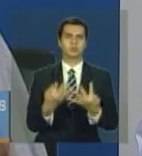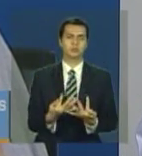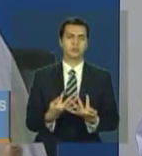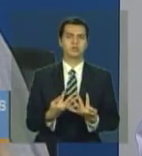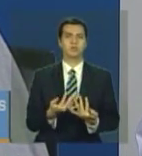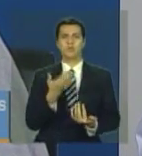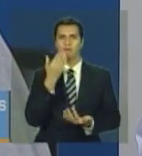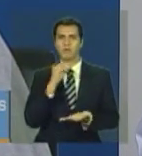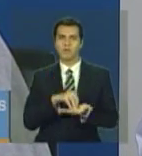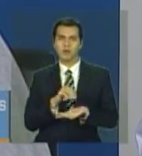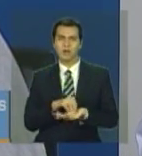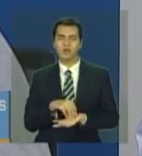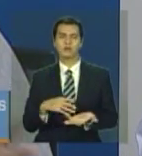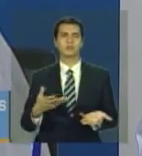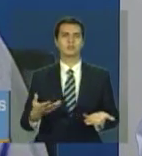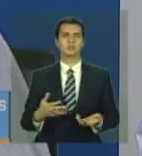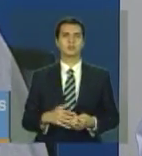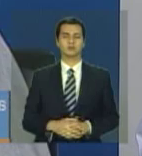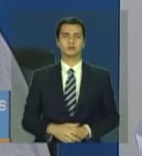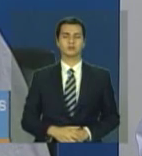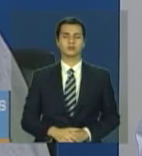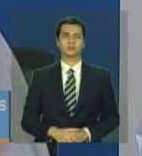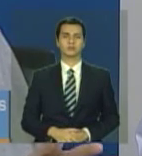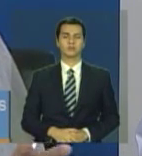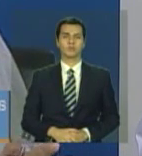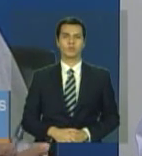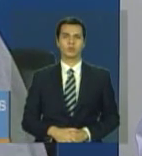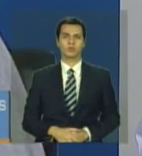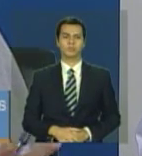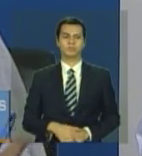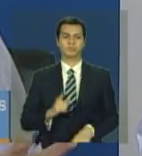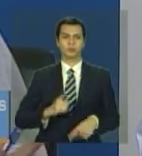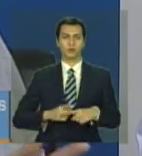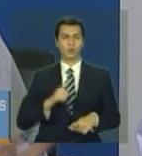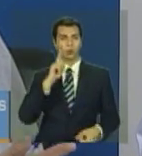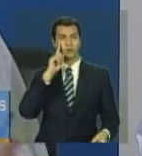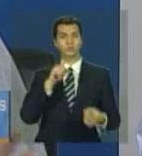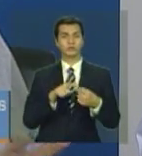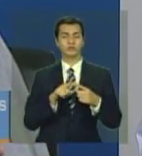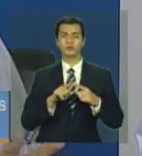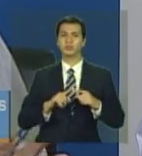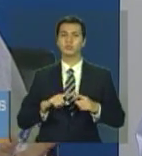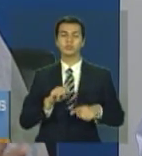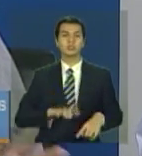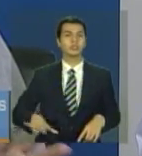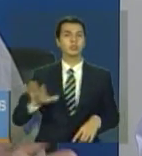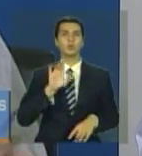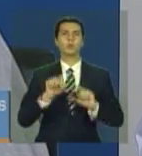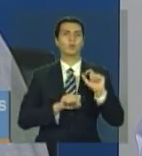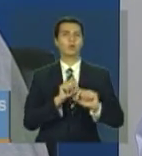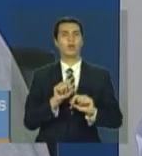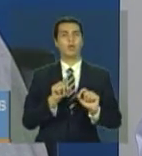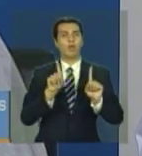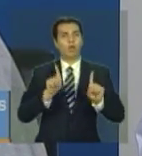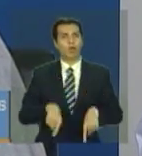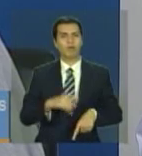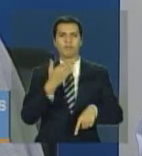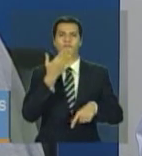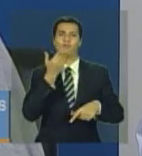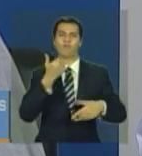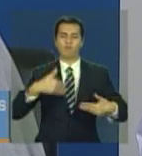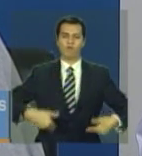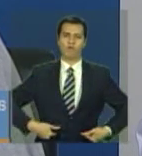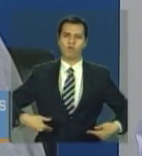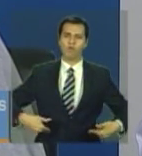estamos falando que esse, o objetivo é erradicar a fome, né, erradicar a